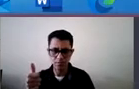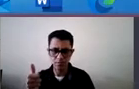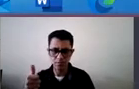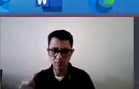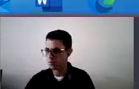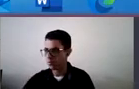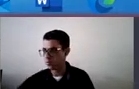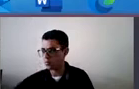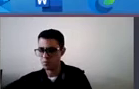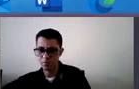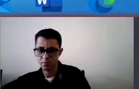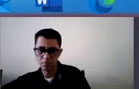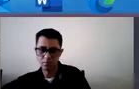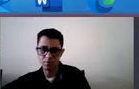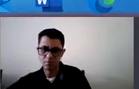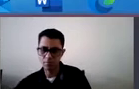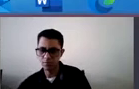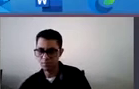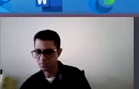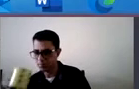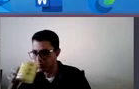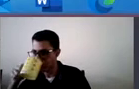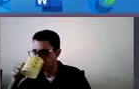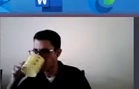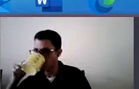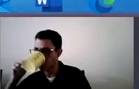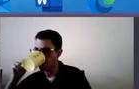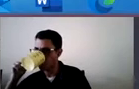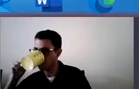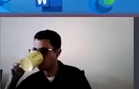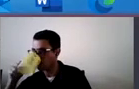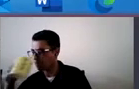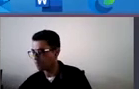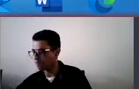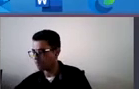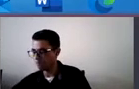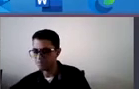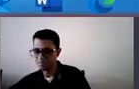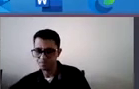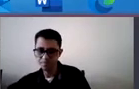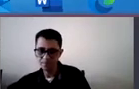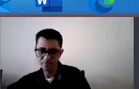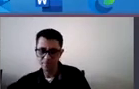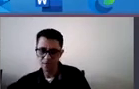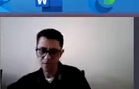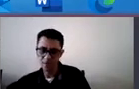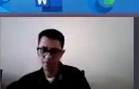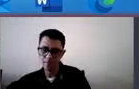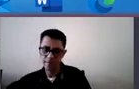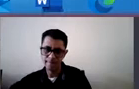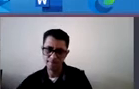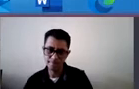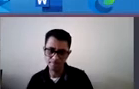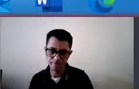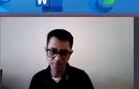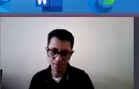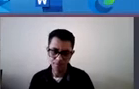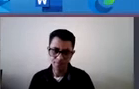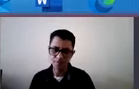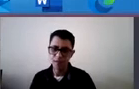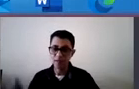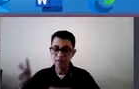sim. Ah, então acho que agora ele resolveu funcionar. Gente, então esse vídeo, eu acho que ela explora